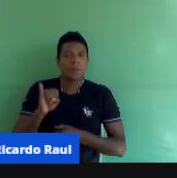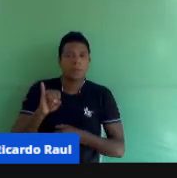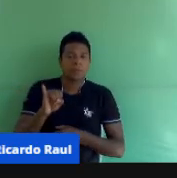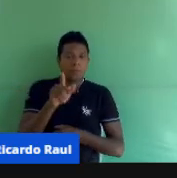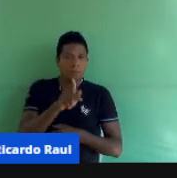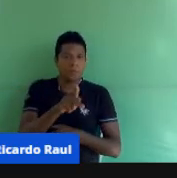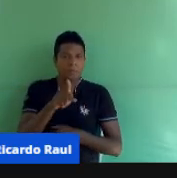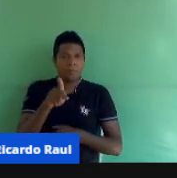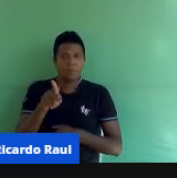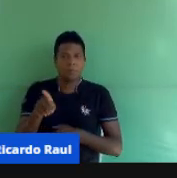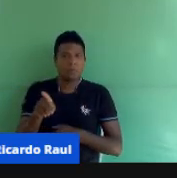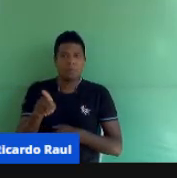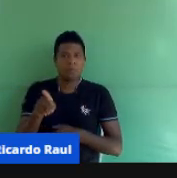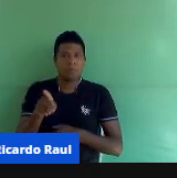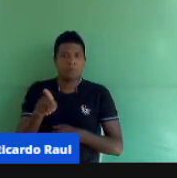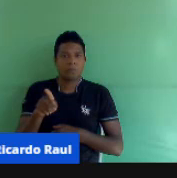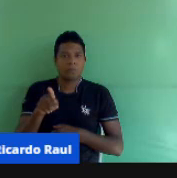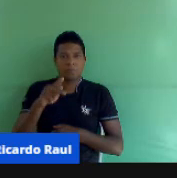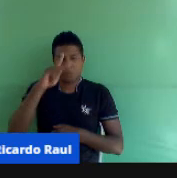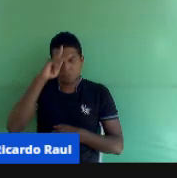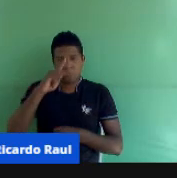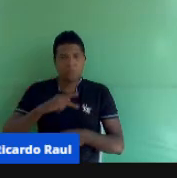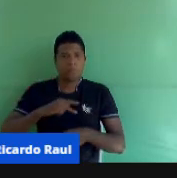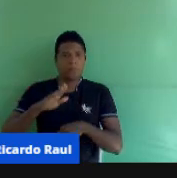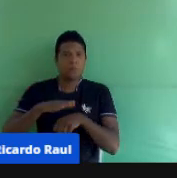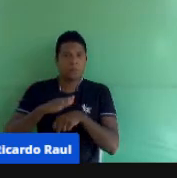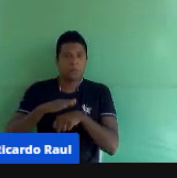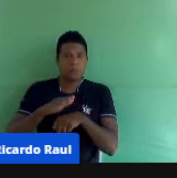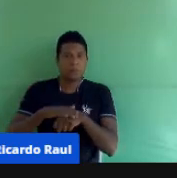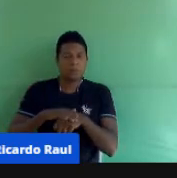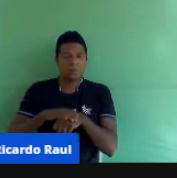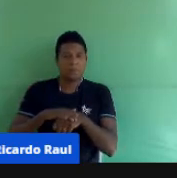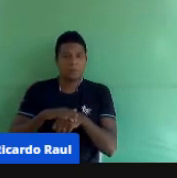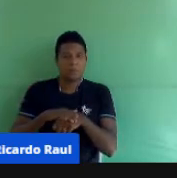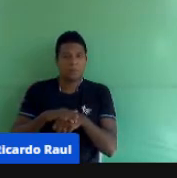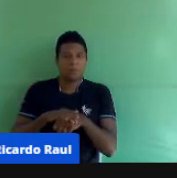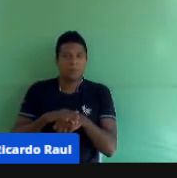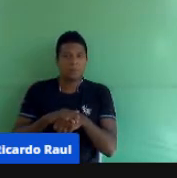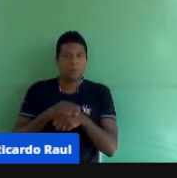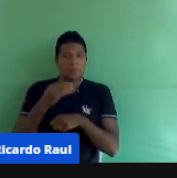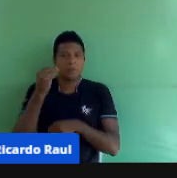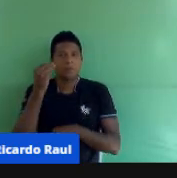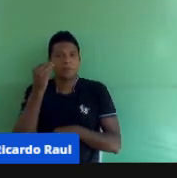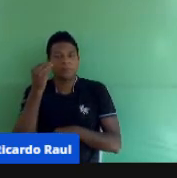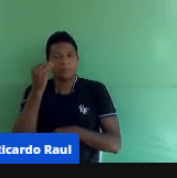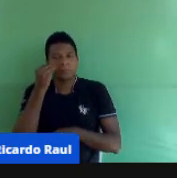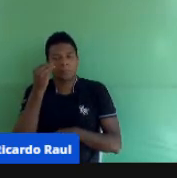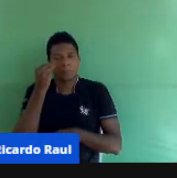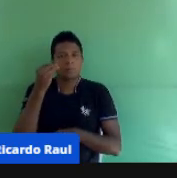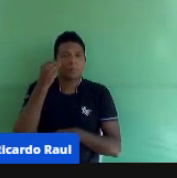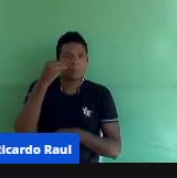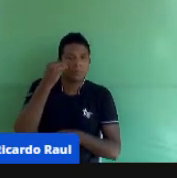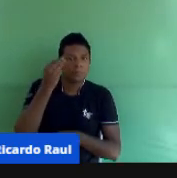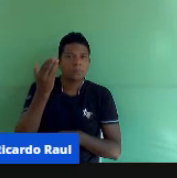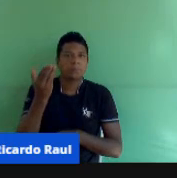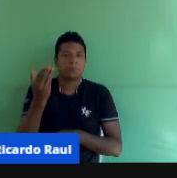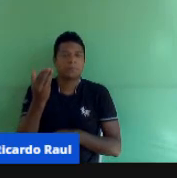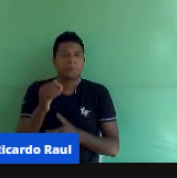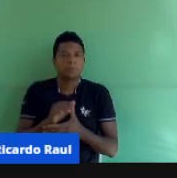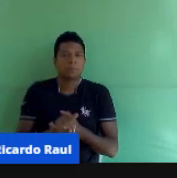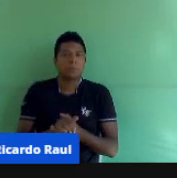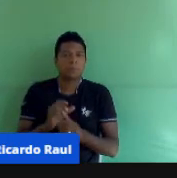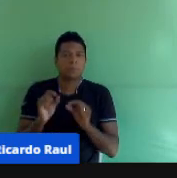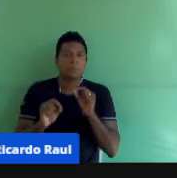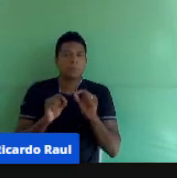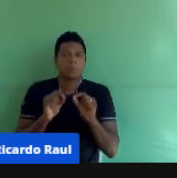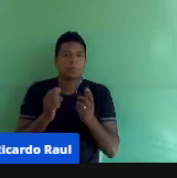professor não se constituir um espectador especializado, e veja bem, espectador especializado, eu não